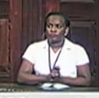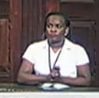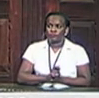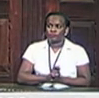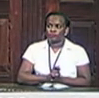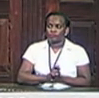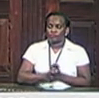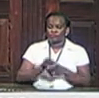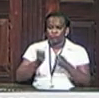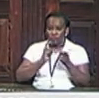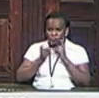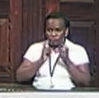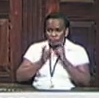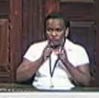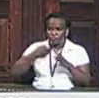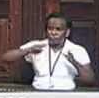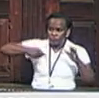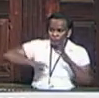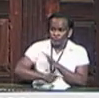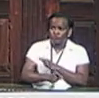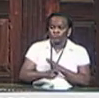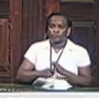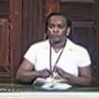a uma discussão aprofundada